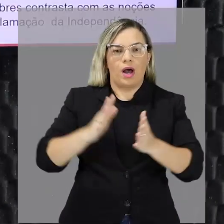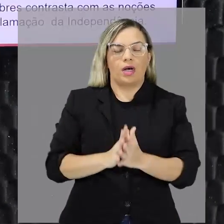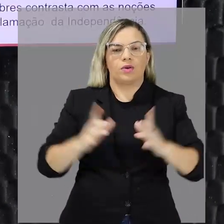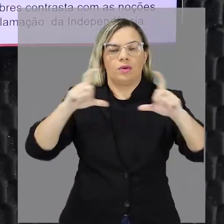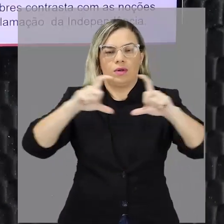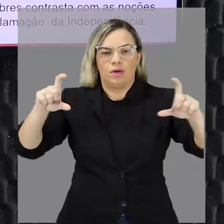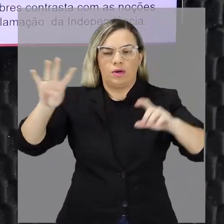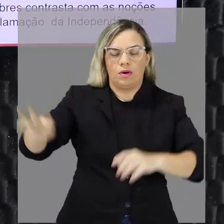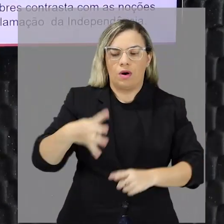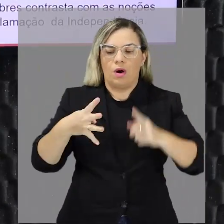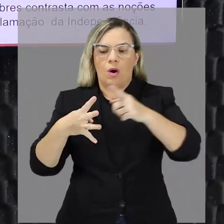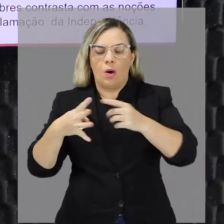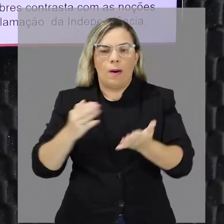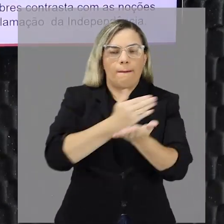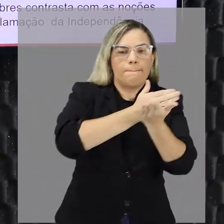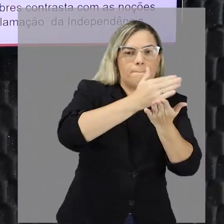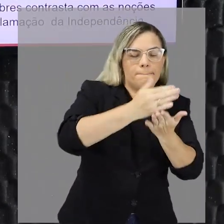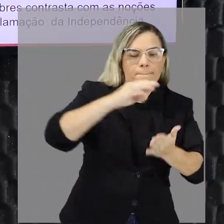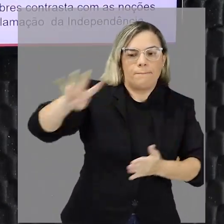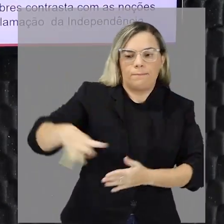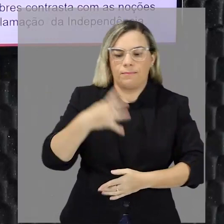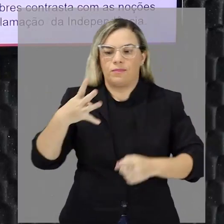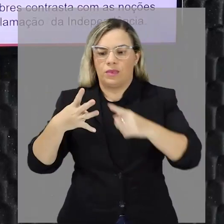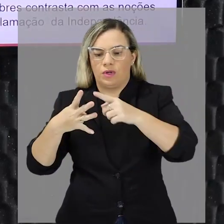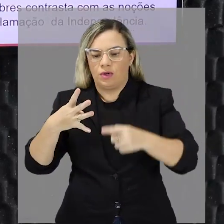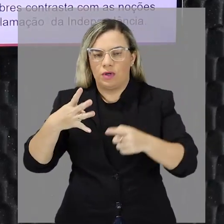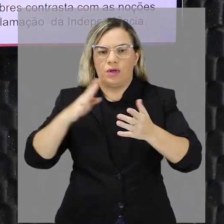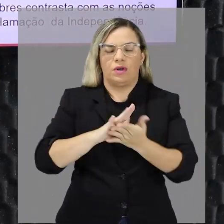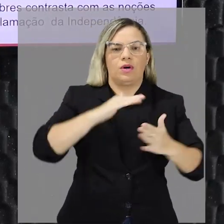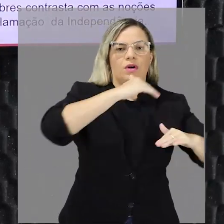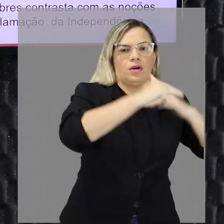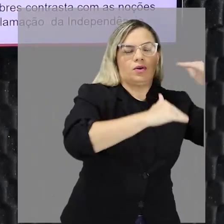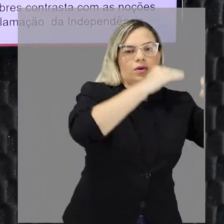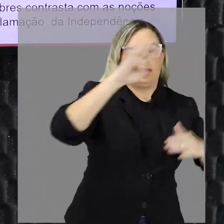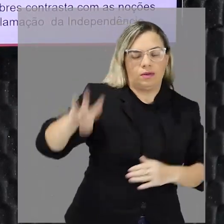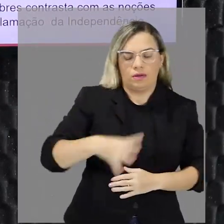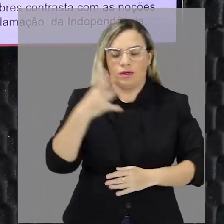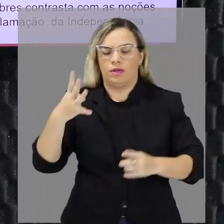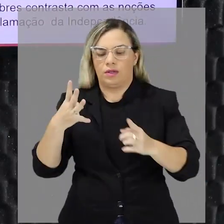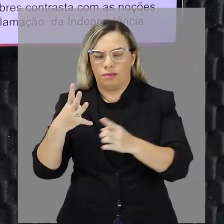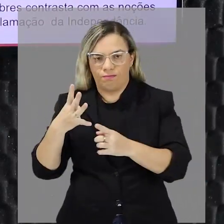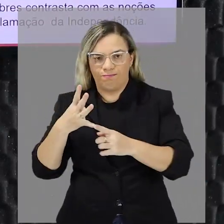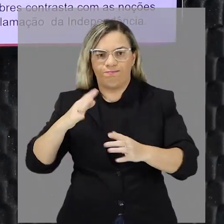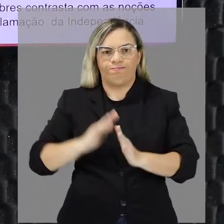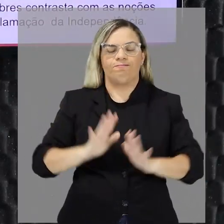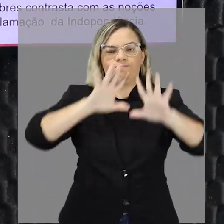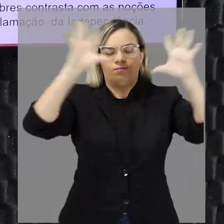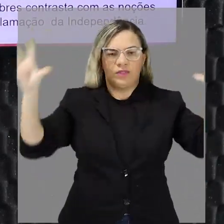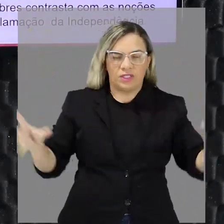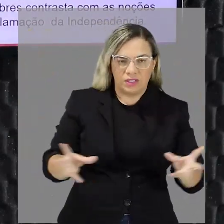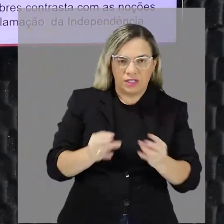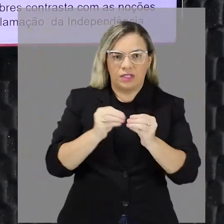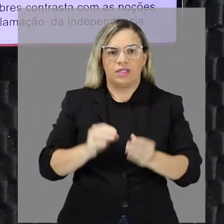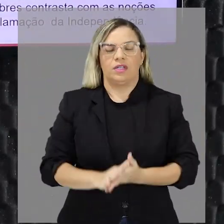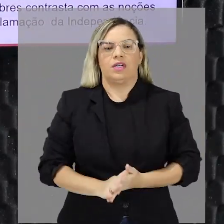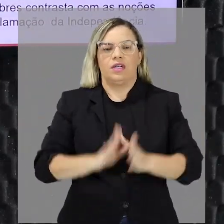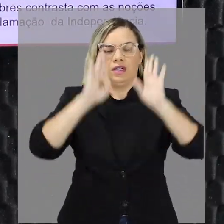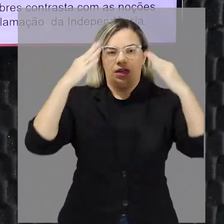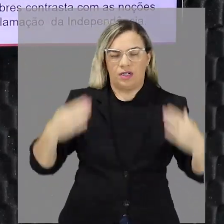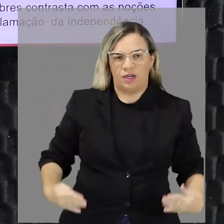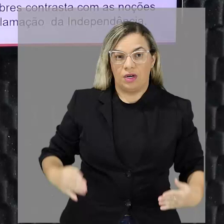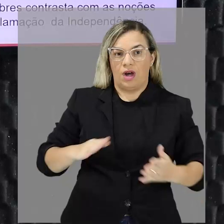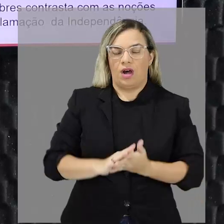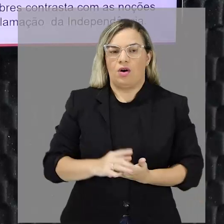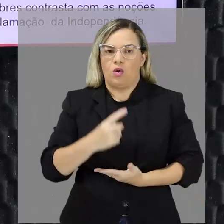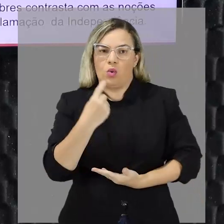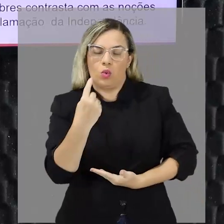parágrafo de introdução, 2 parágrafos de desenvolvimento e um parágrafo de conclusão. Irei analisar aqui com vocês